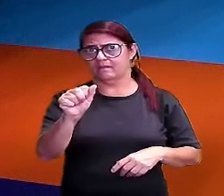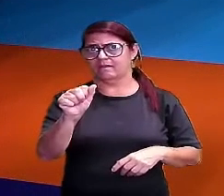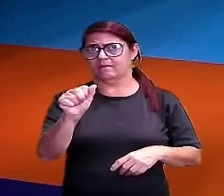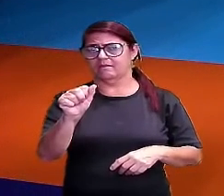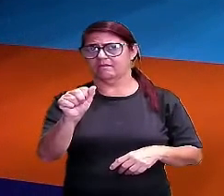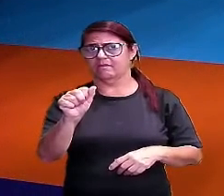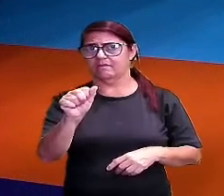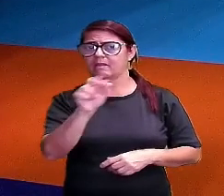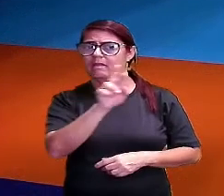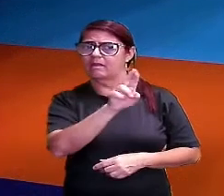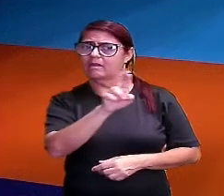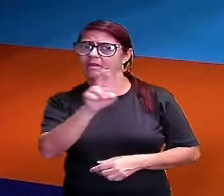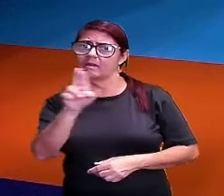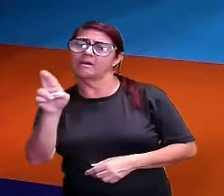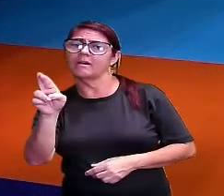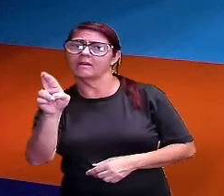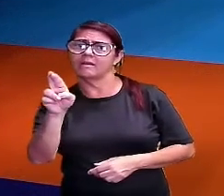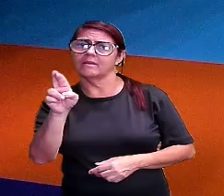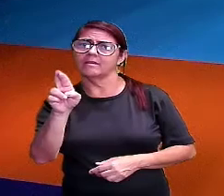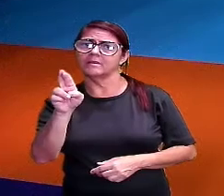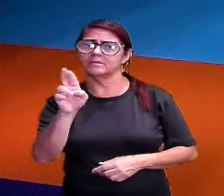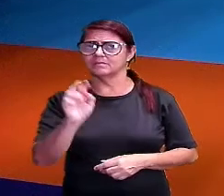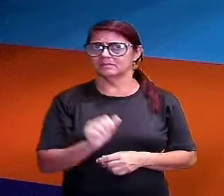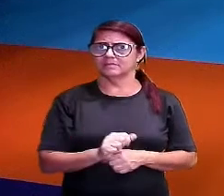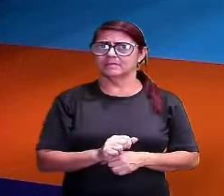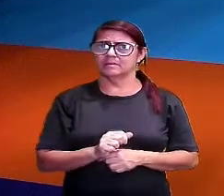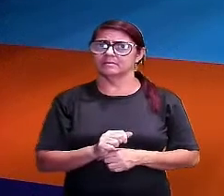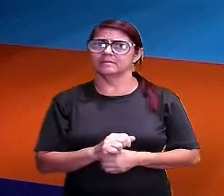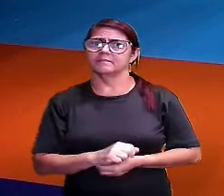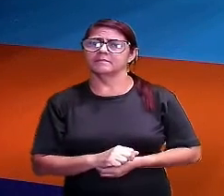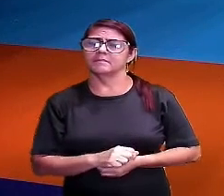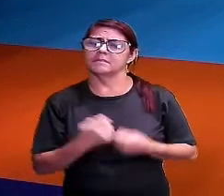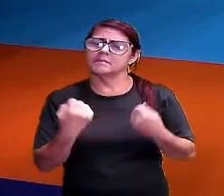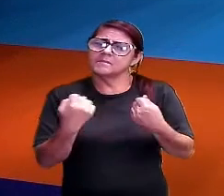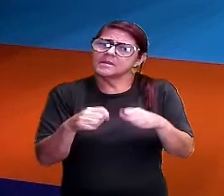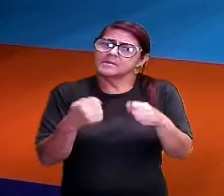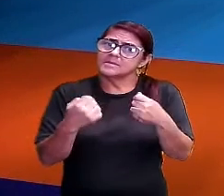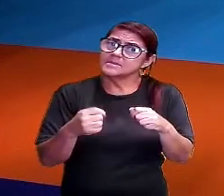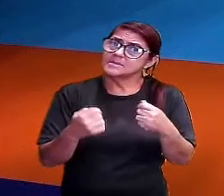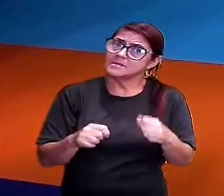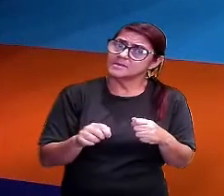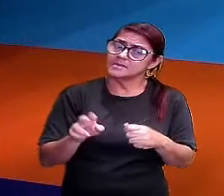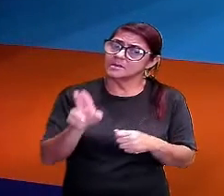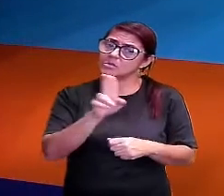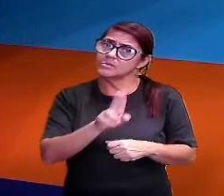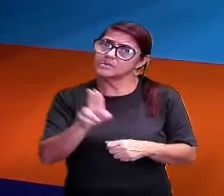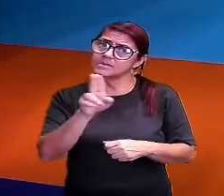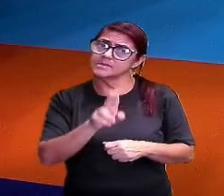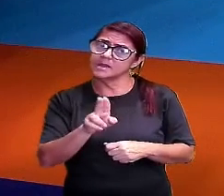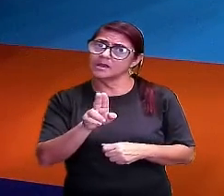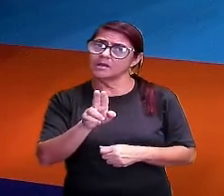terra, eu vou fazer necessário, vai ser preciso o quê? Vai ser preciso eu colocar um